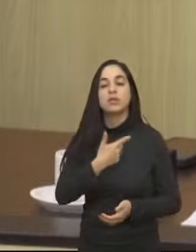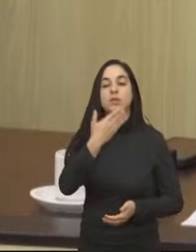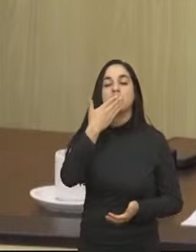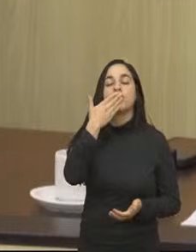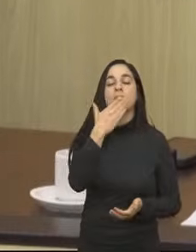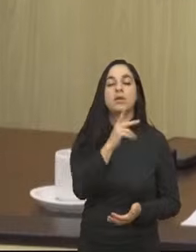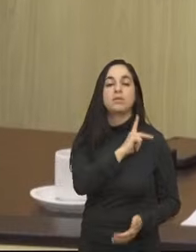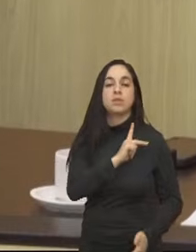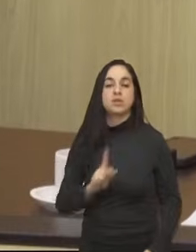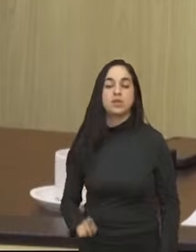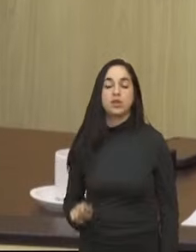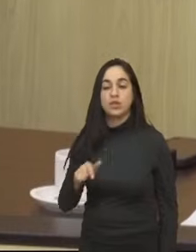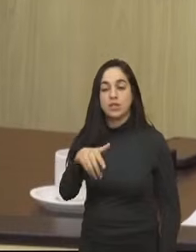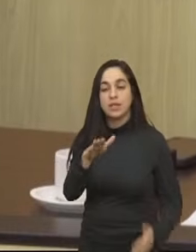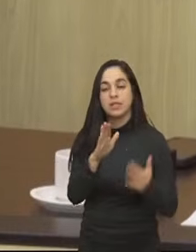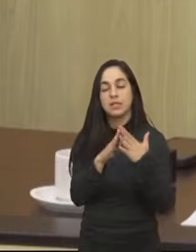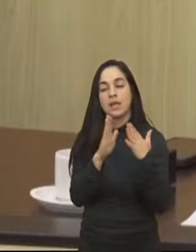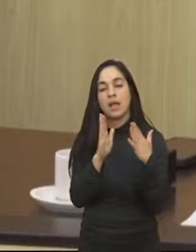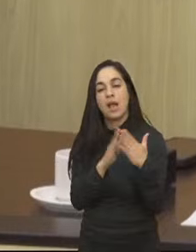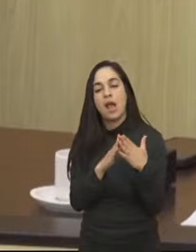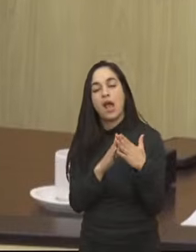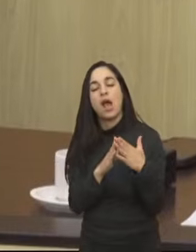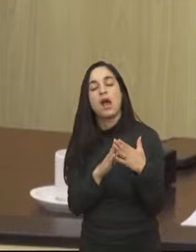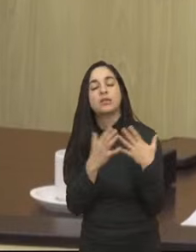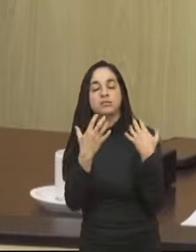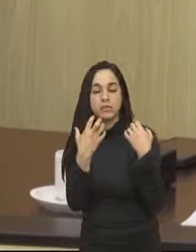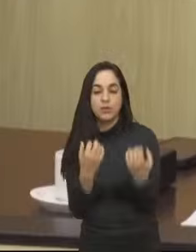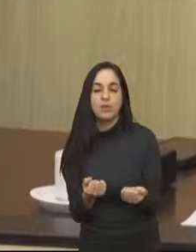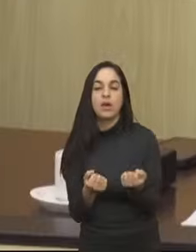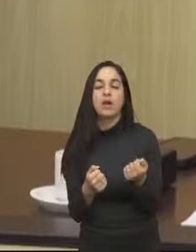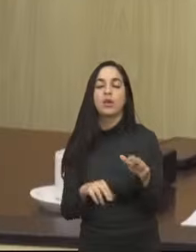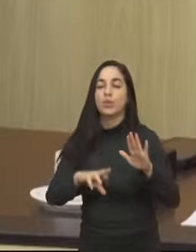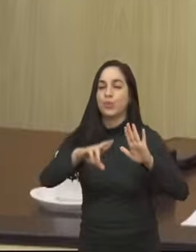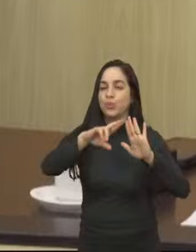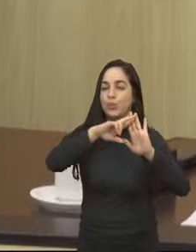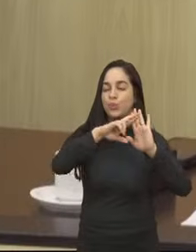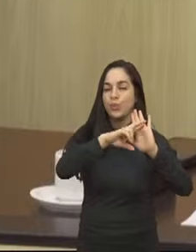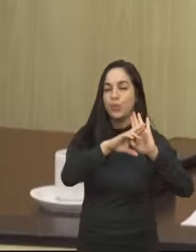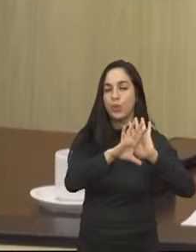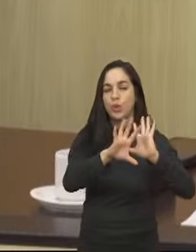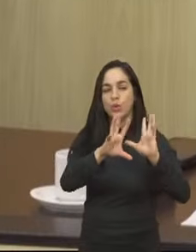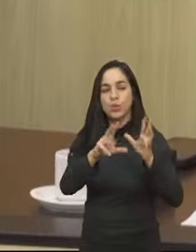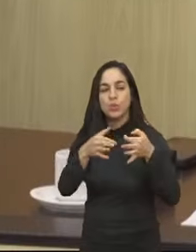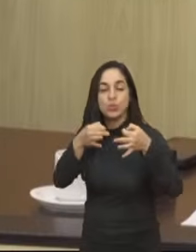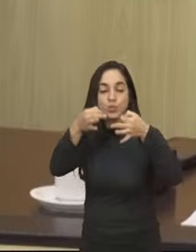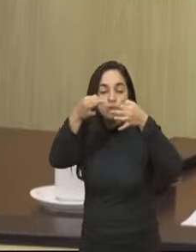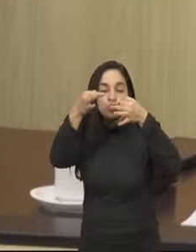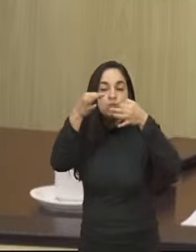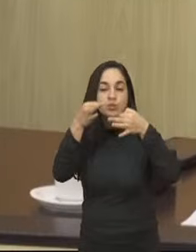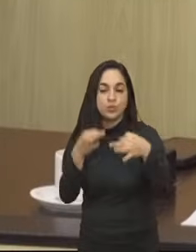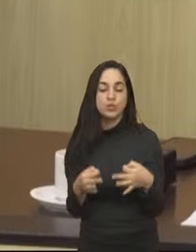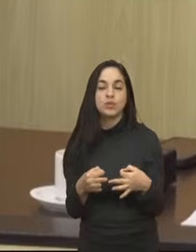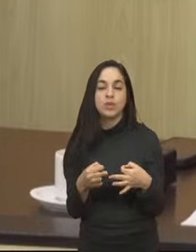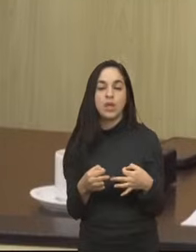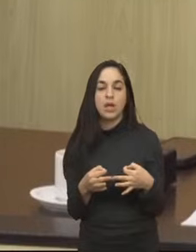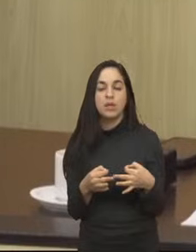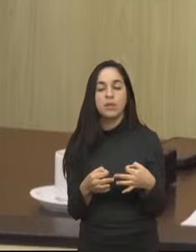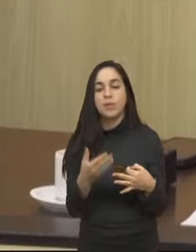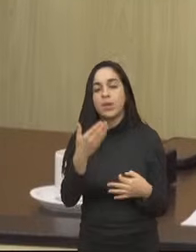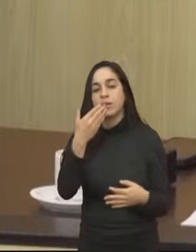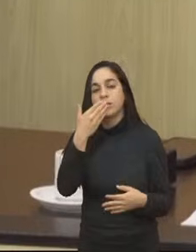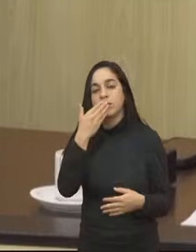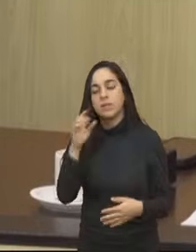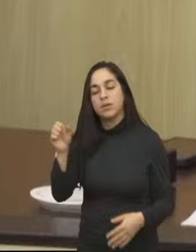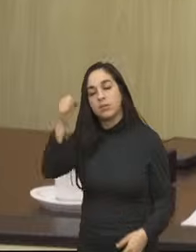senhor presidente desta casa, ouvido e aprovado pelo egrégio plenário, cumpridas as formalidades regimentais, seja encaminhado ao senhor